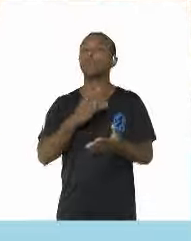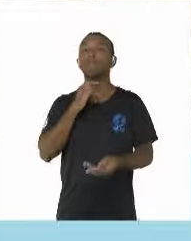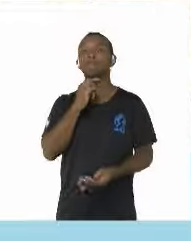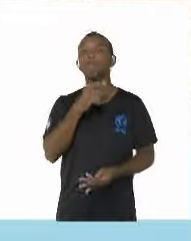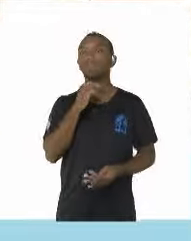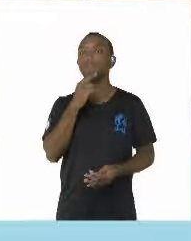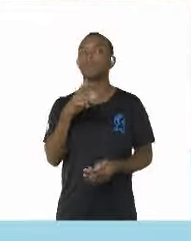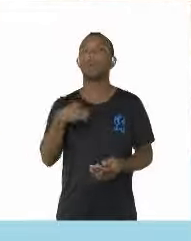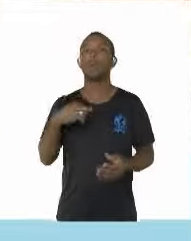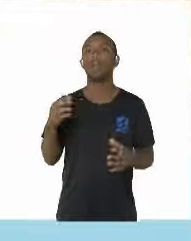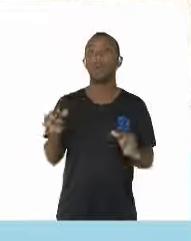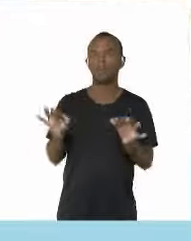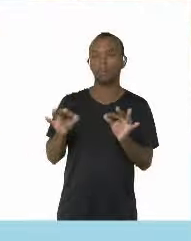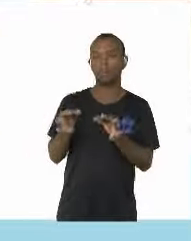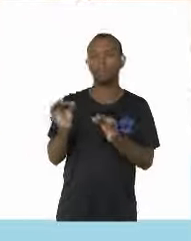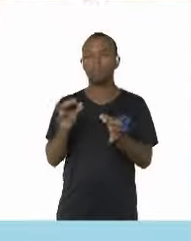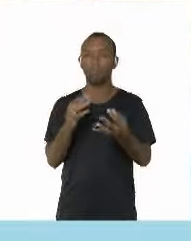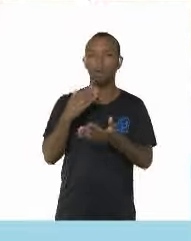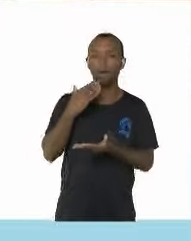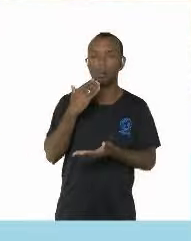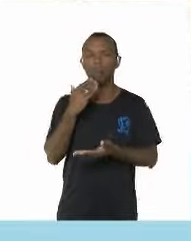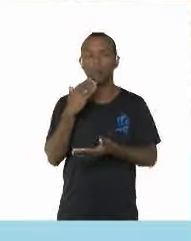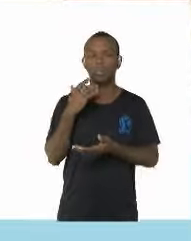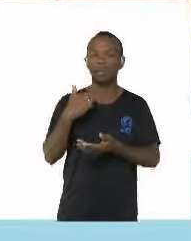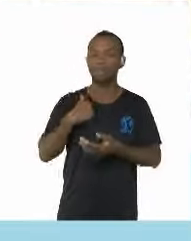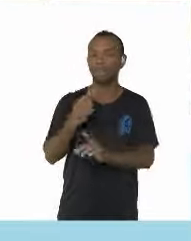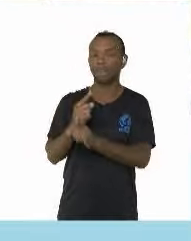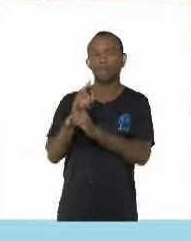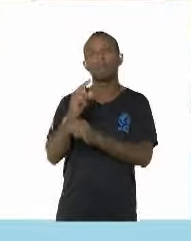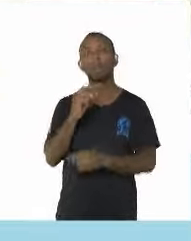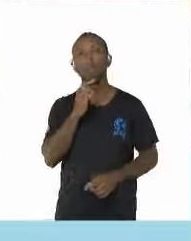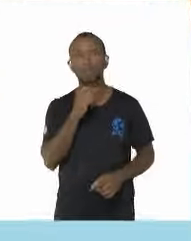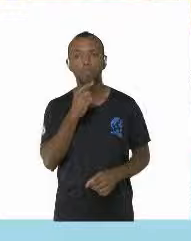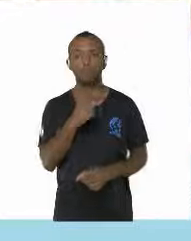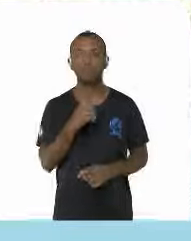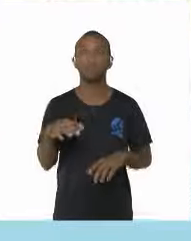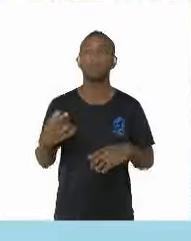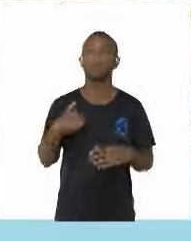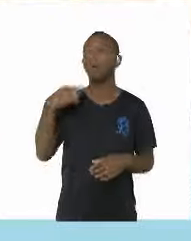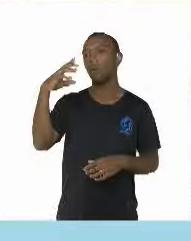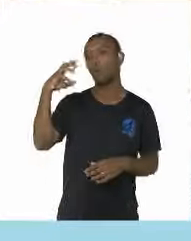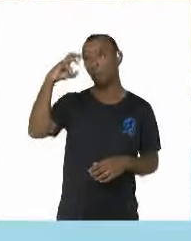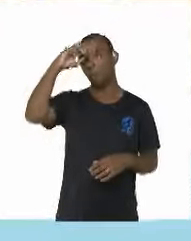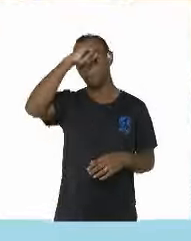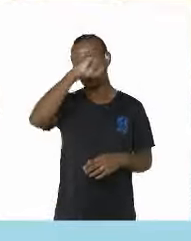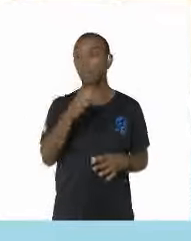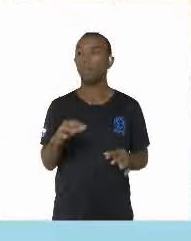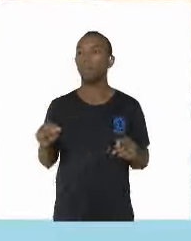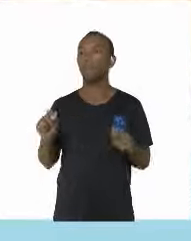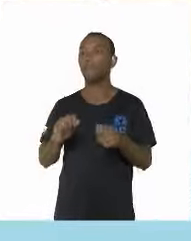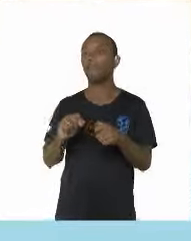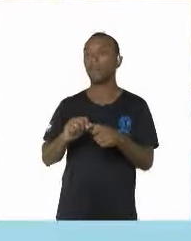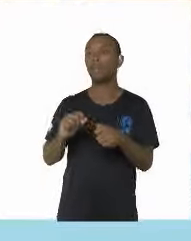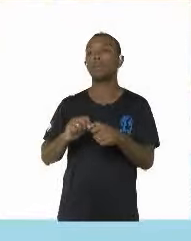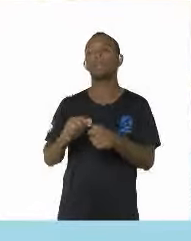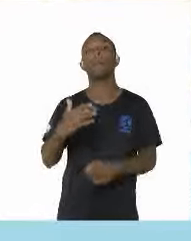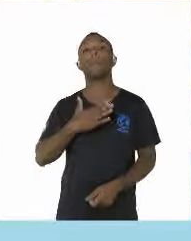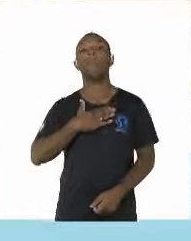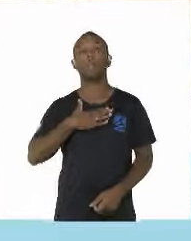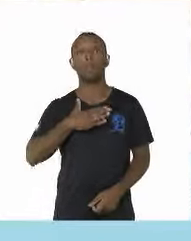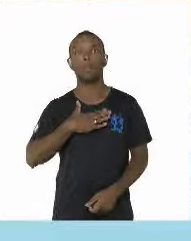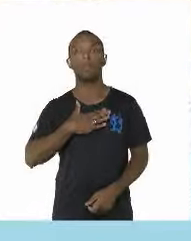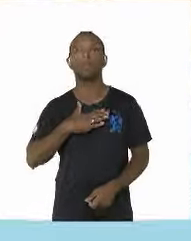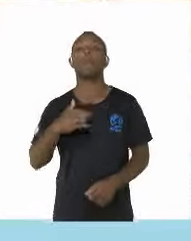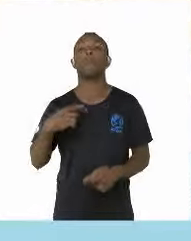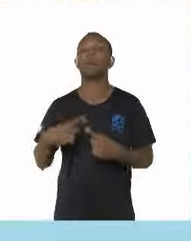muito legais, o acabamento não ficava muito bom. E aí eu fui aprender a fazer pincel. Falei, eu vou fazer um pincel para mim, né? Para eu fazer